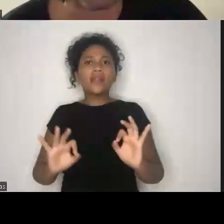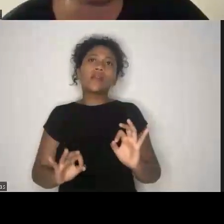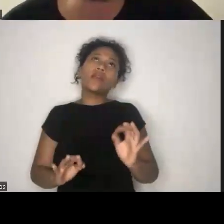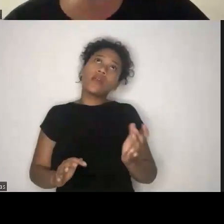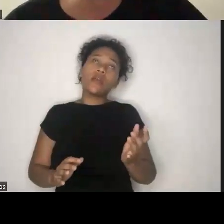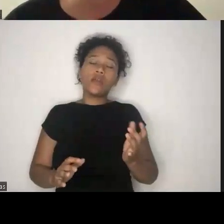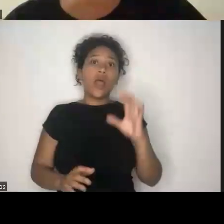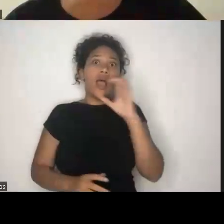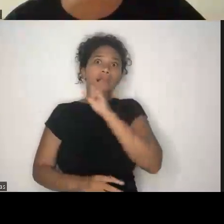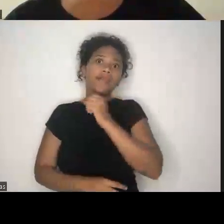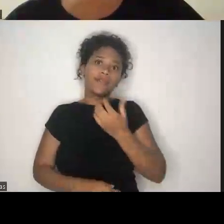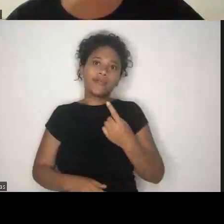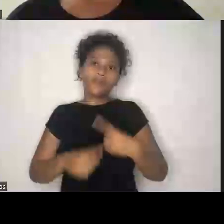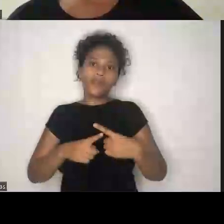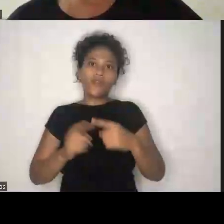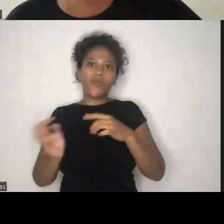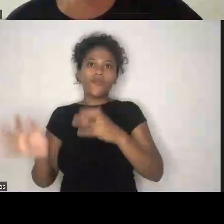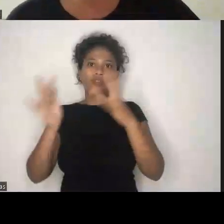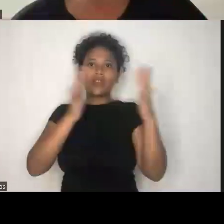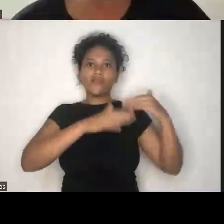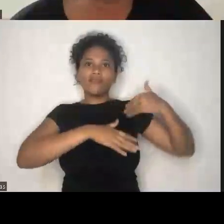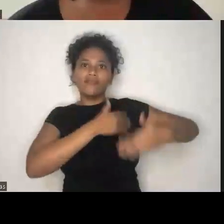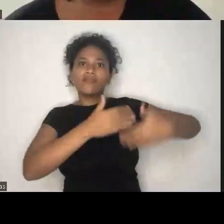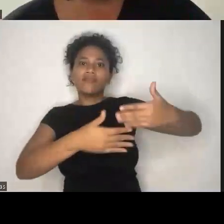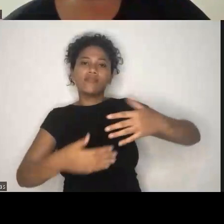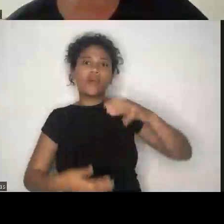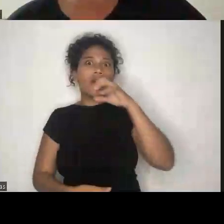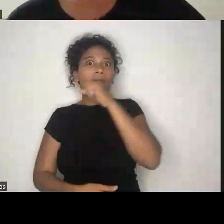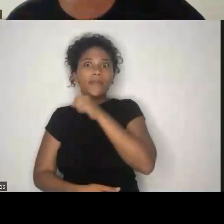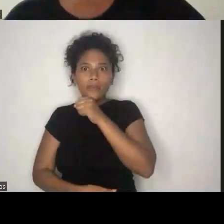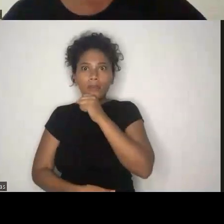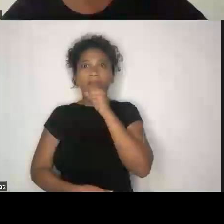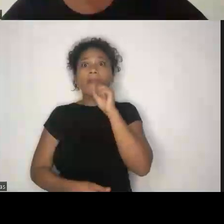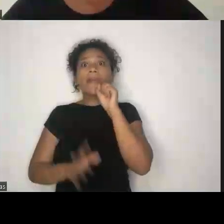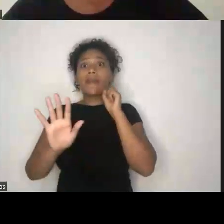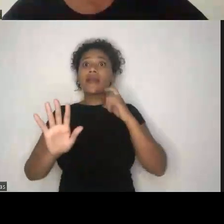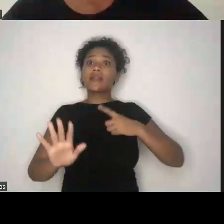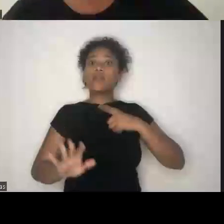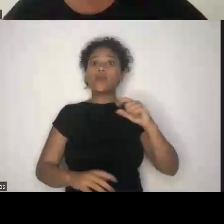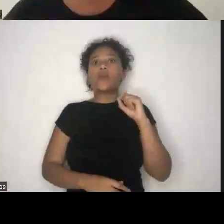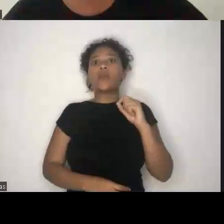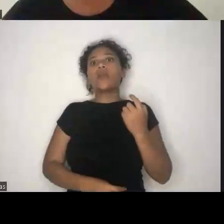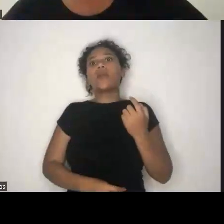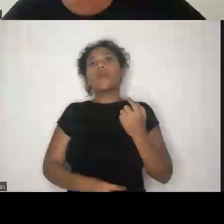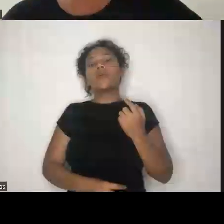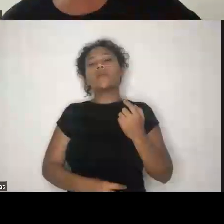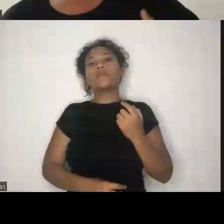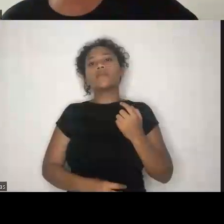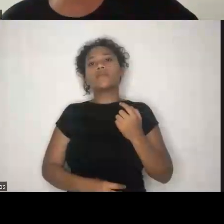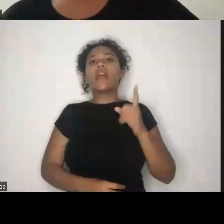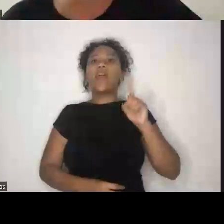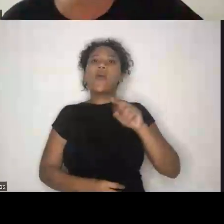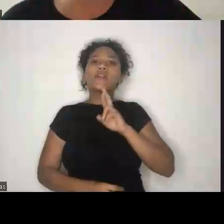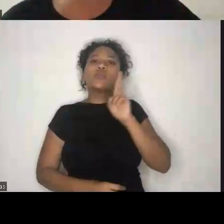rápida porque a gente teve processos criativos muito rápidos mas que trazem um resultado que